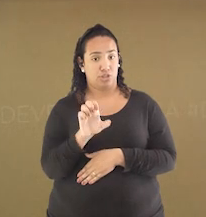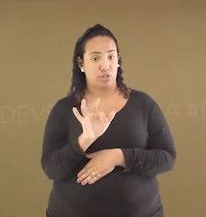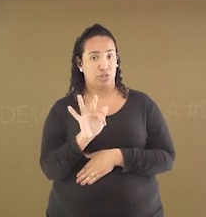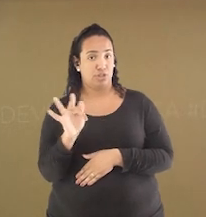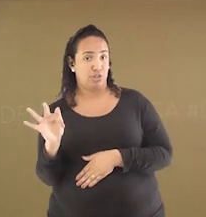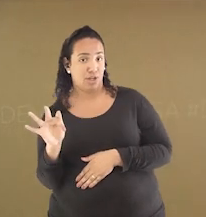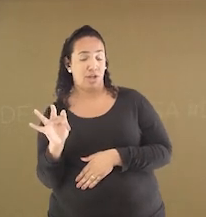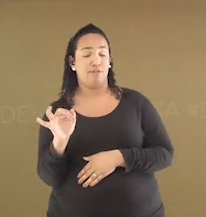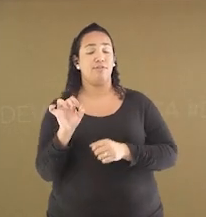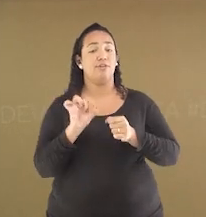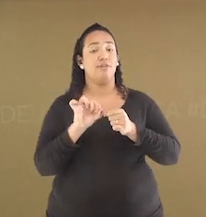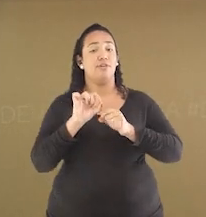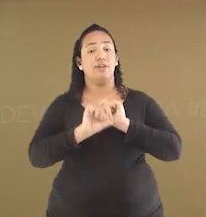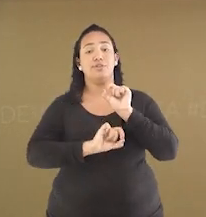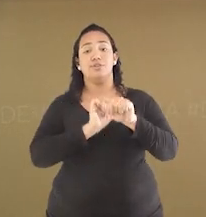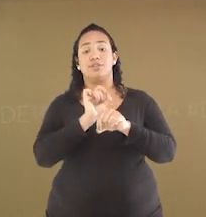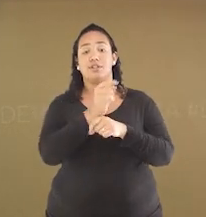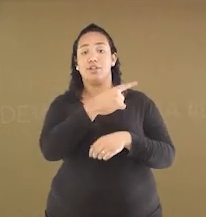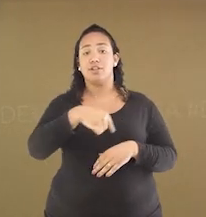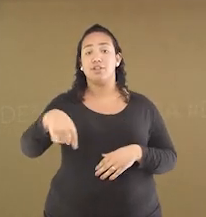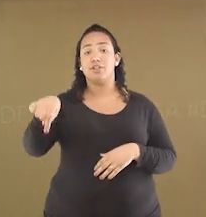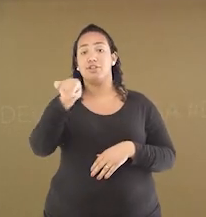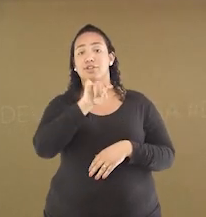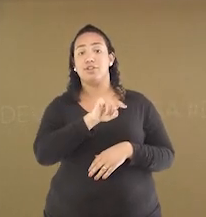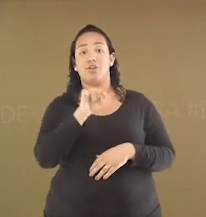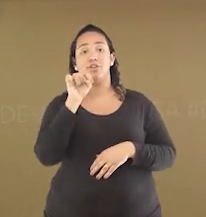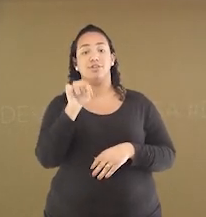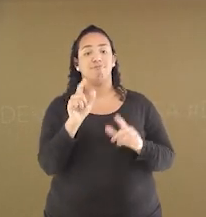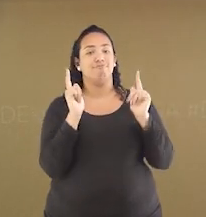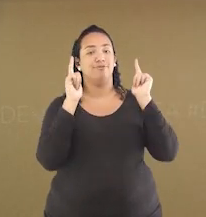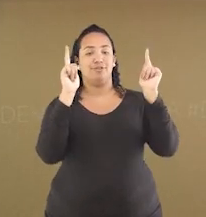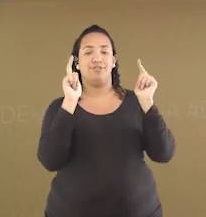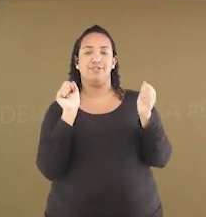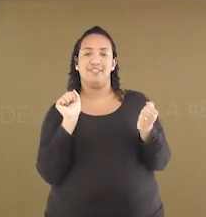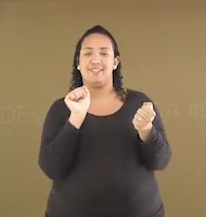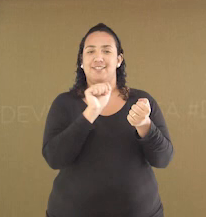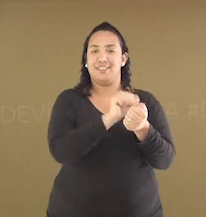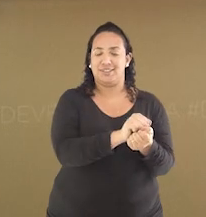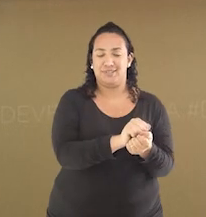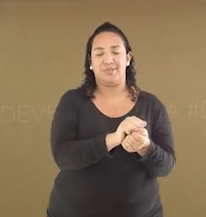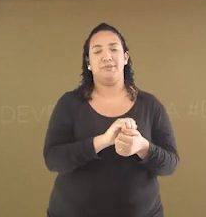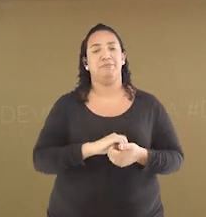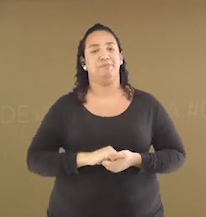para vivermos uma grande aventura junto com Greg Heffley.